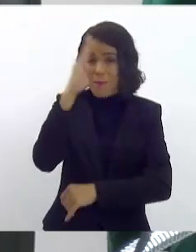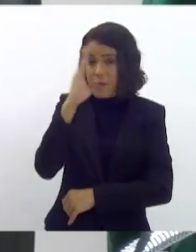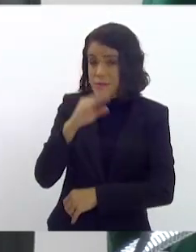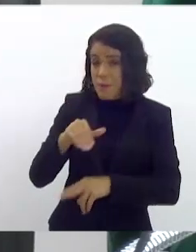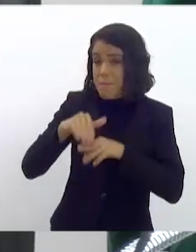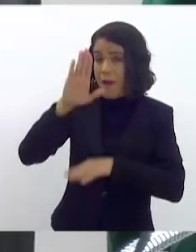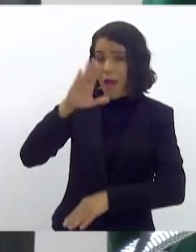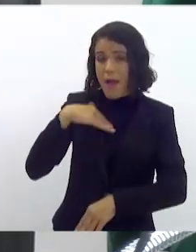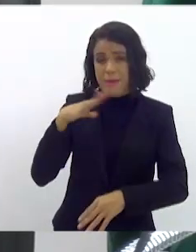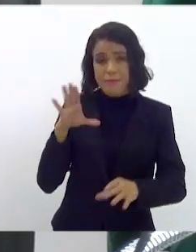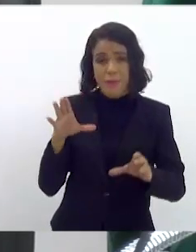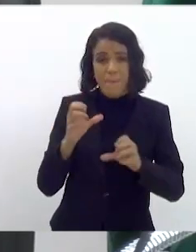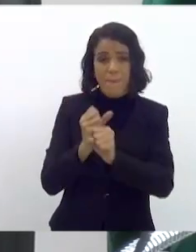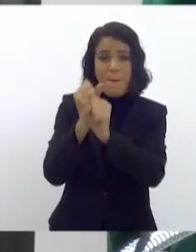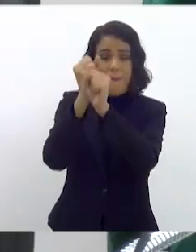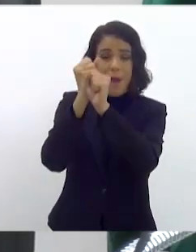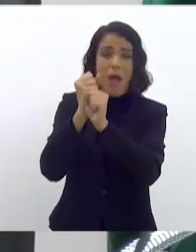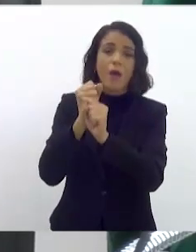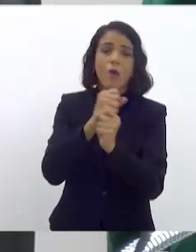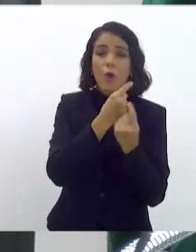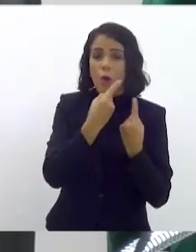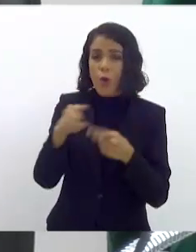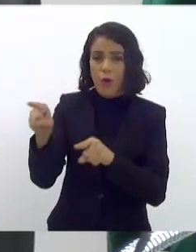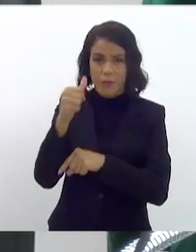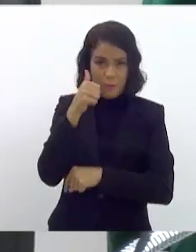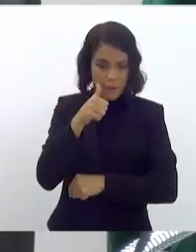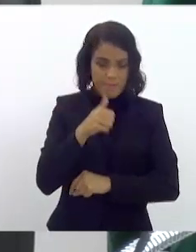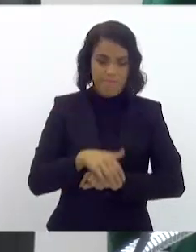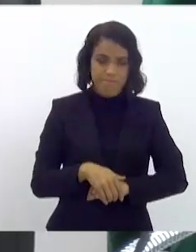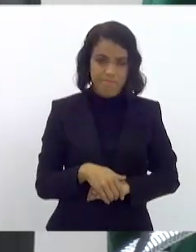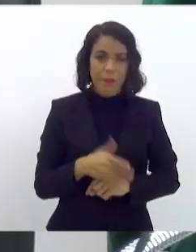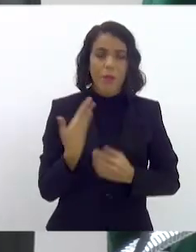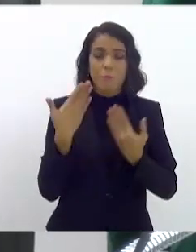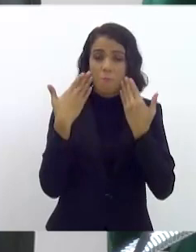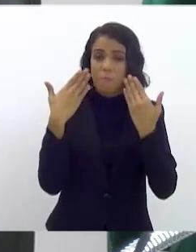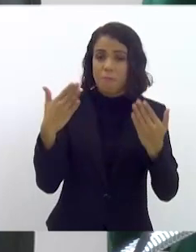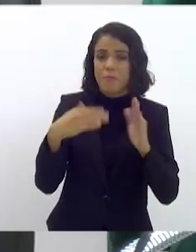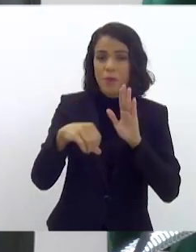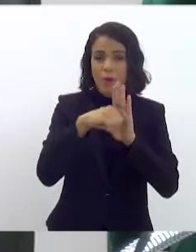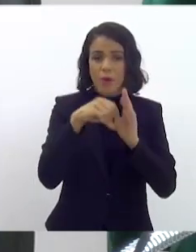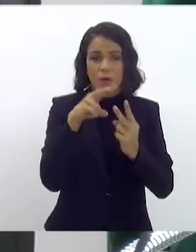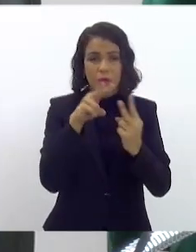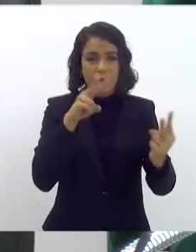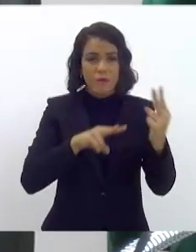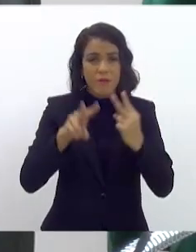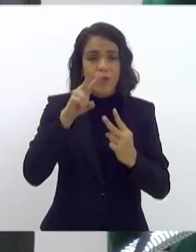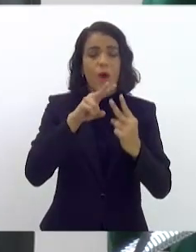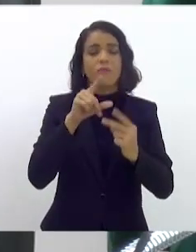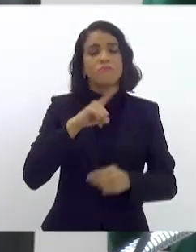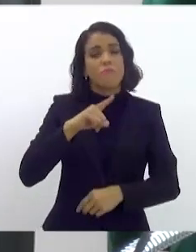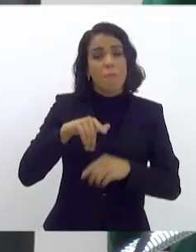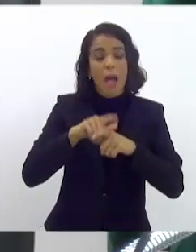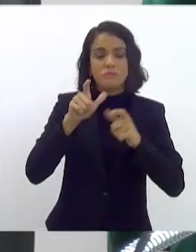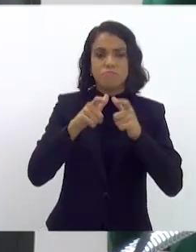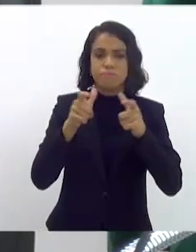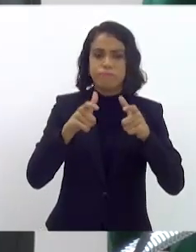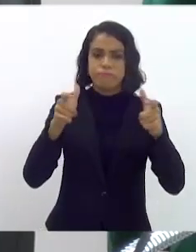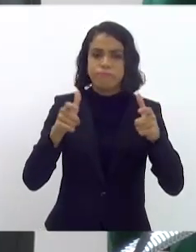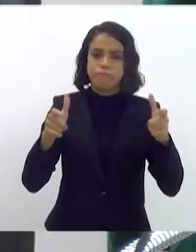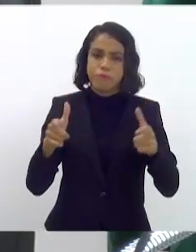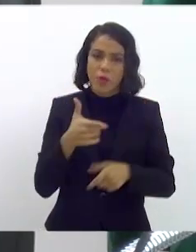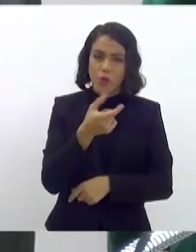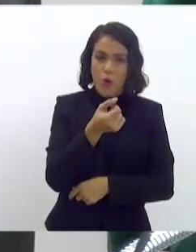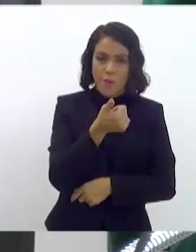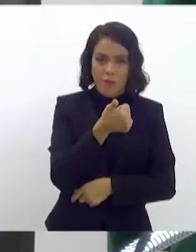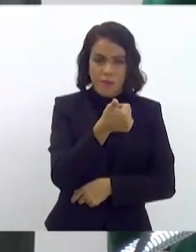concentra casos de violência cibernética contra a mulher, mostrando que os crimes cibernéticos de violência contra mulheres foram os que mais cresceram entre